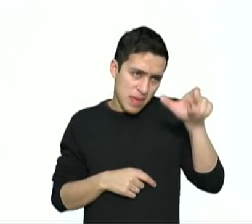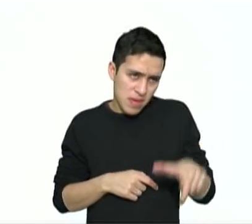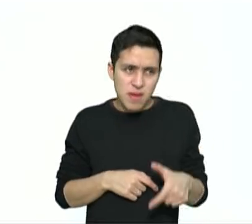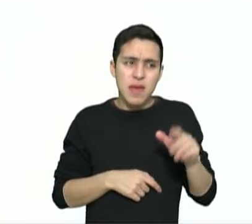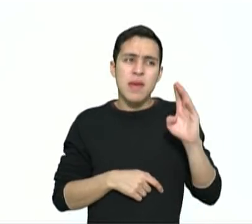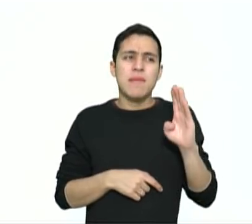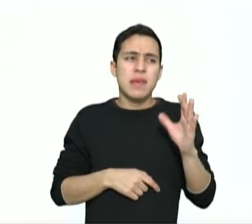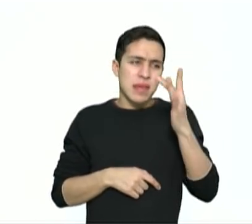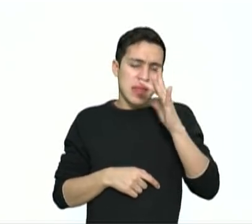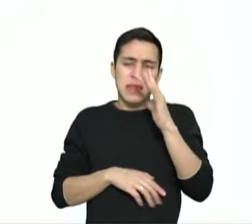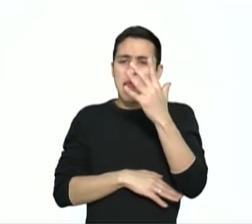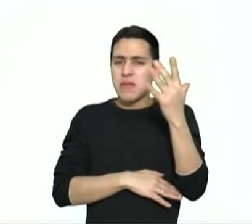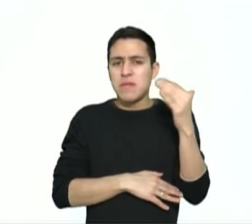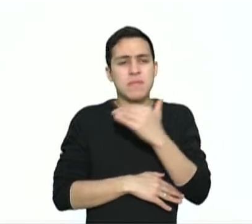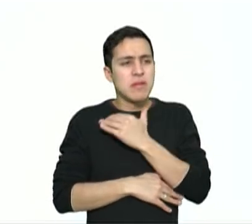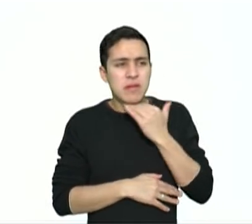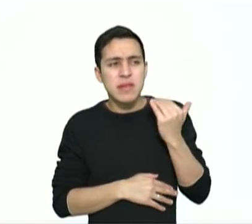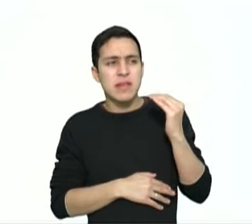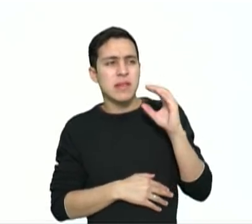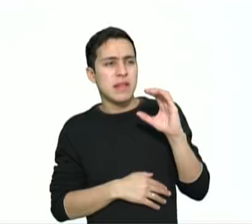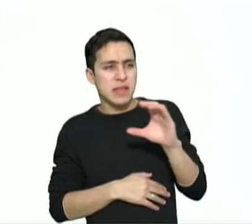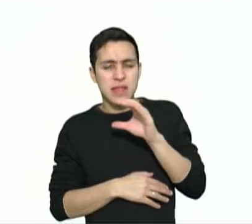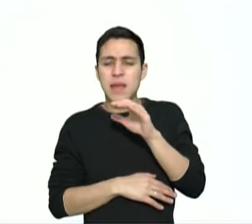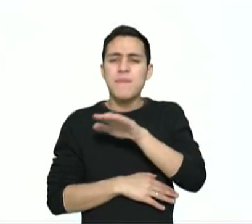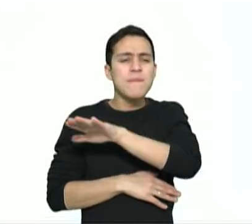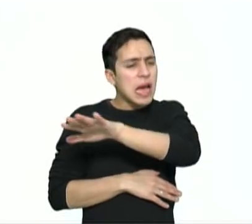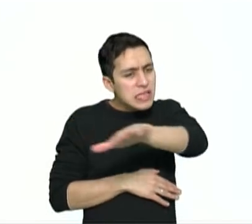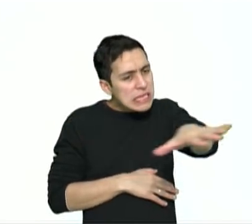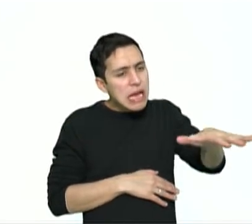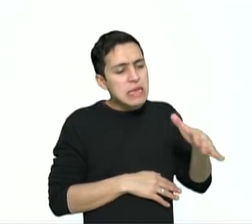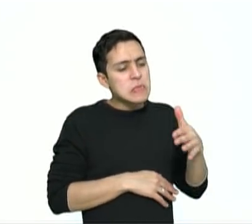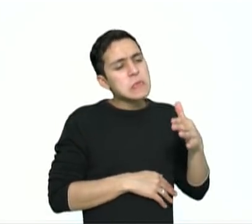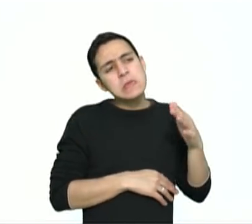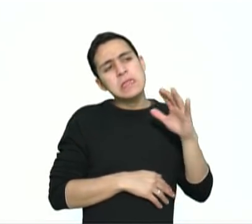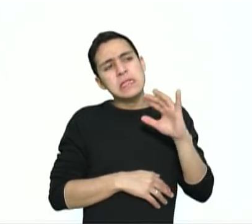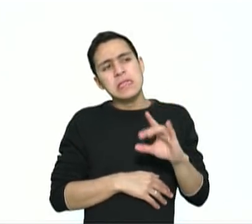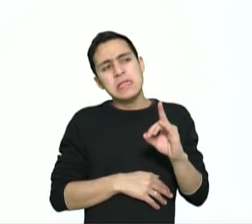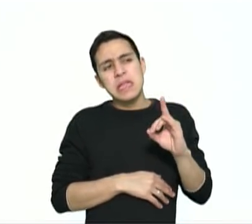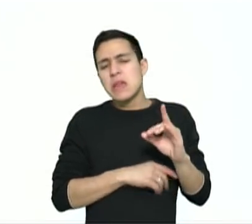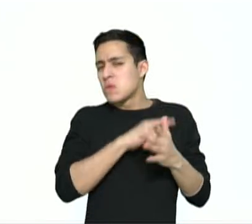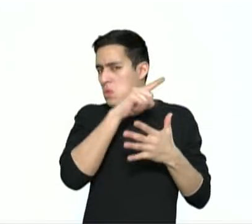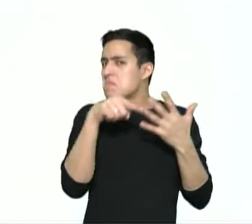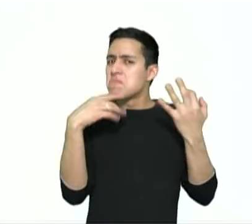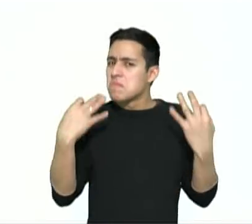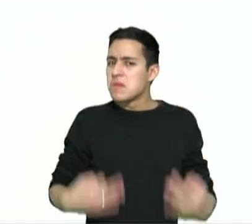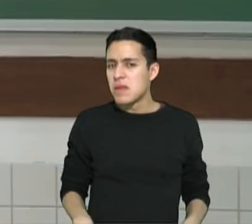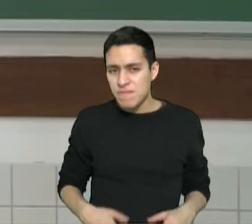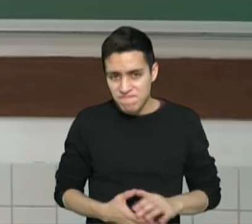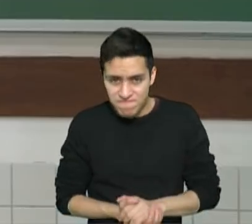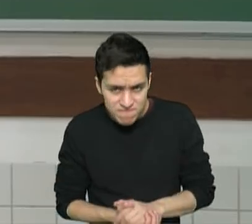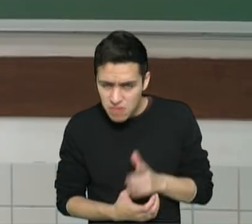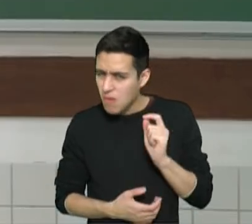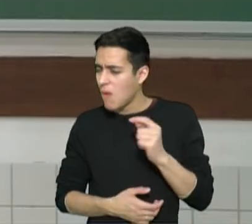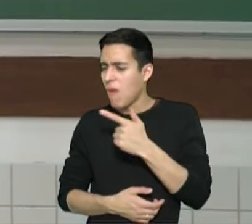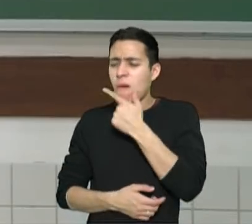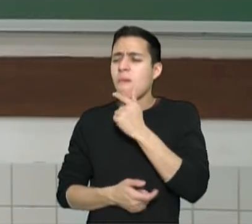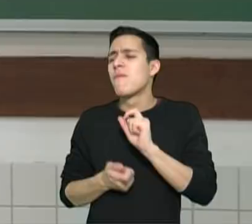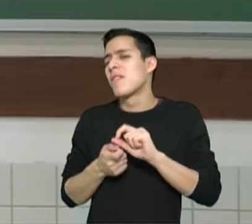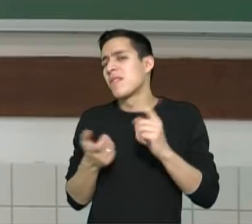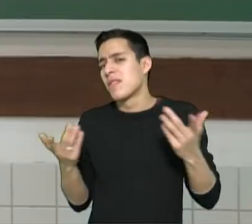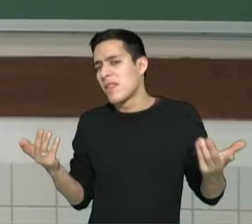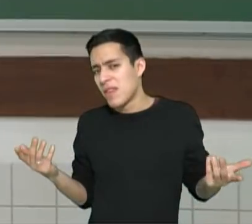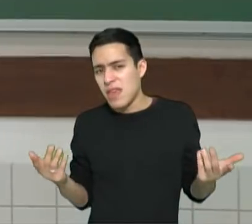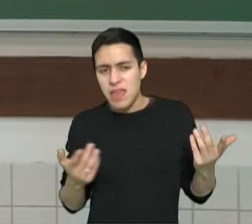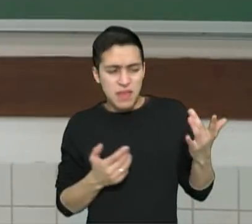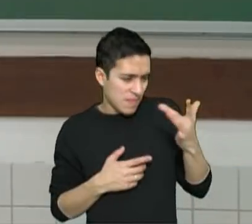natureza morta. Letra C, paisagem. Letra D, todas as alternativas estão corretas. E aí, o que será que ele representava?